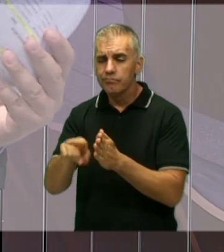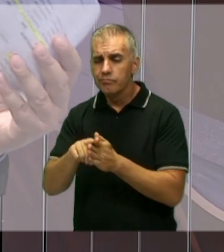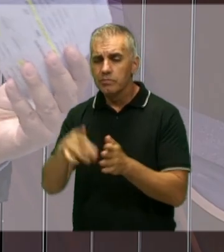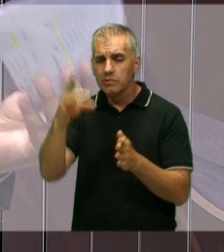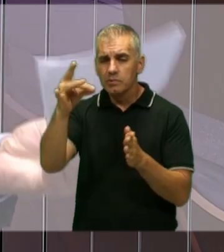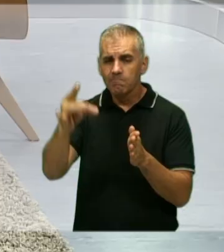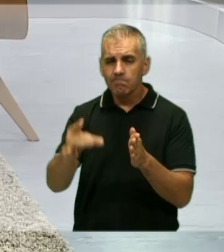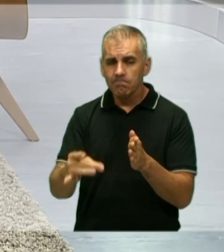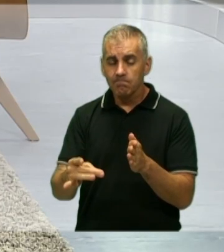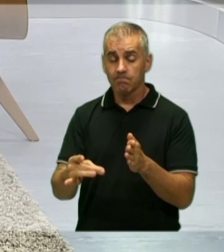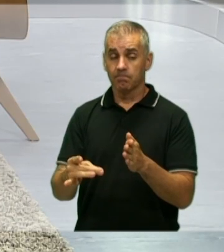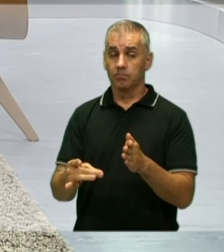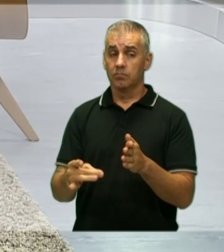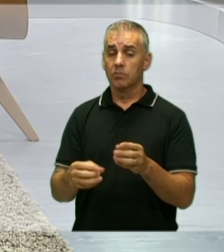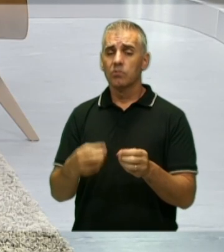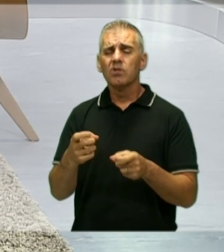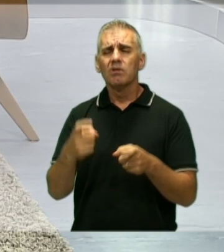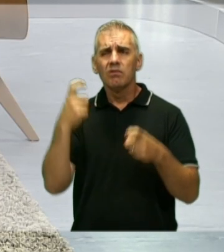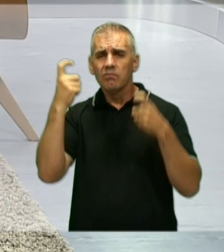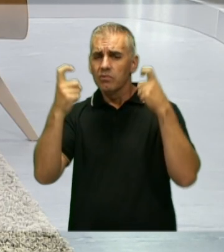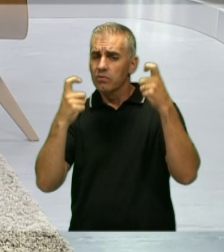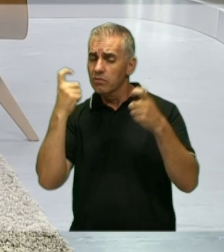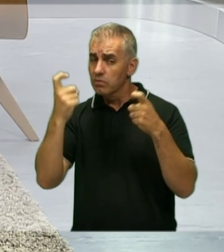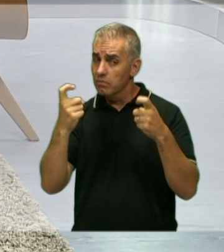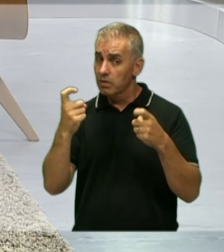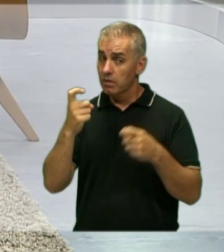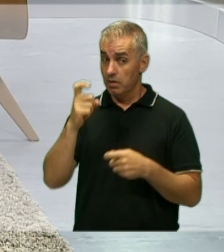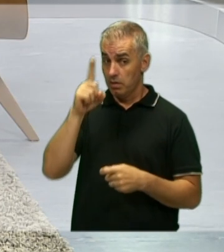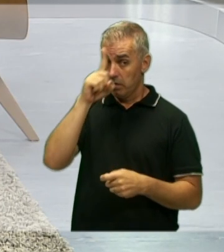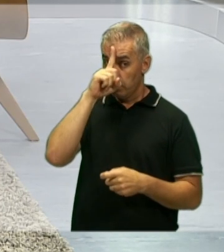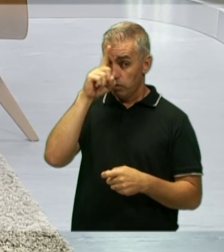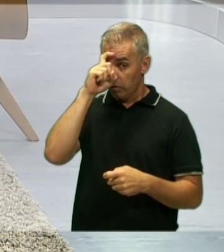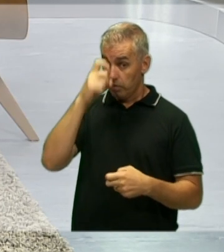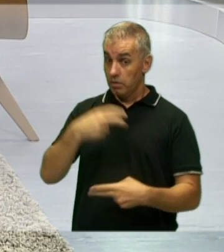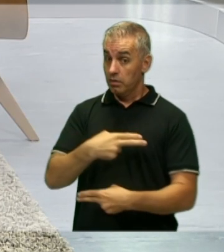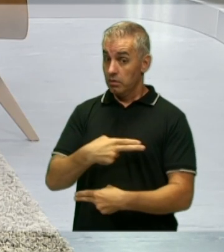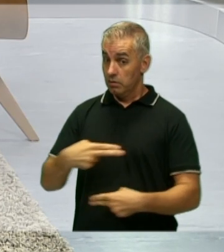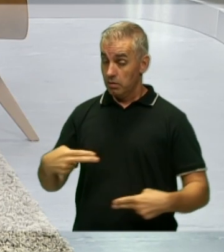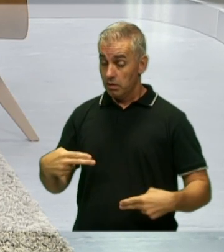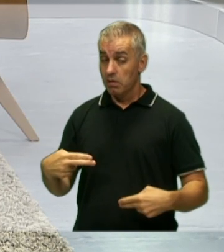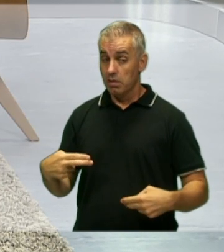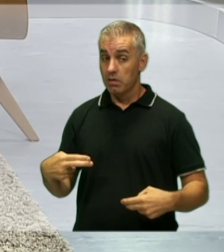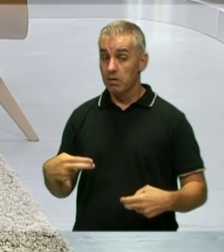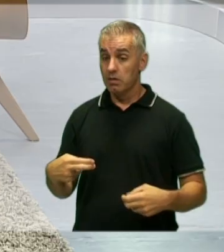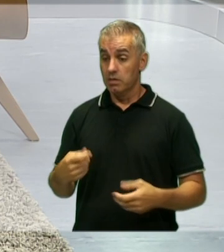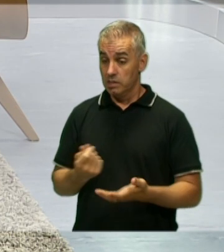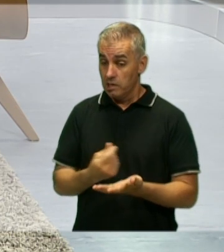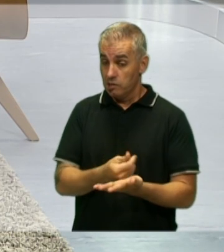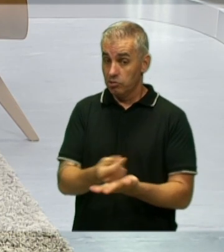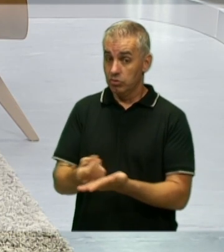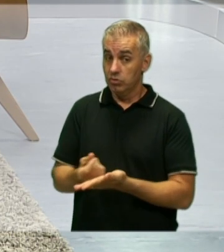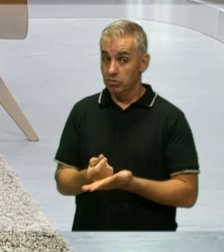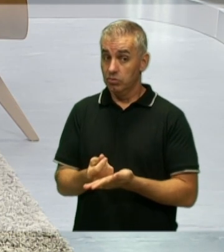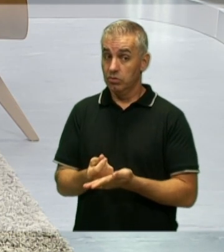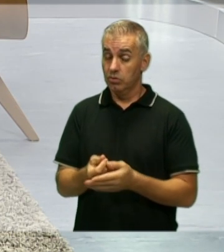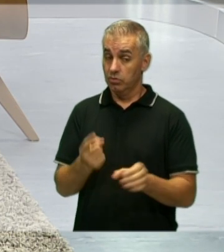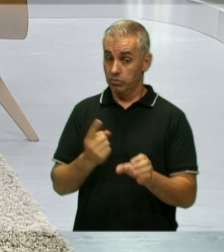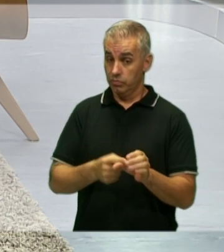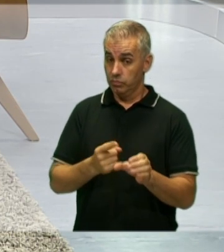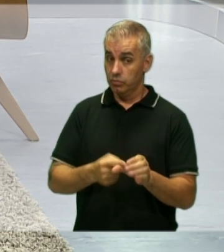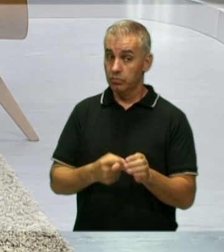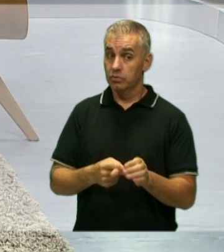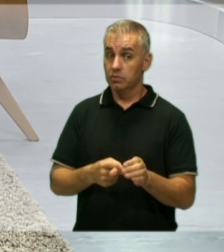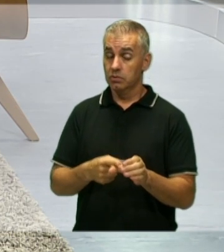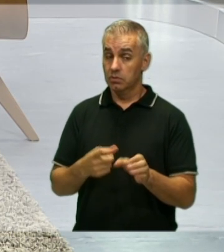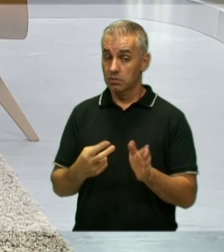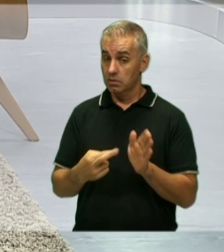mais preocupa ali, que o hospital, levando em consideração que o Hospital Marieta recebe o dinheiro do município e também recebe muitas